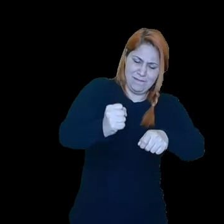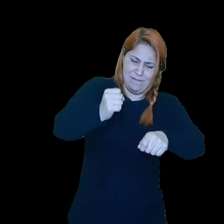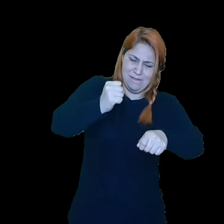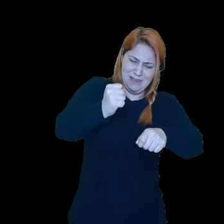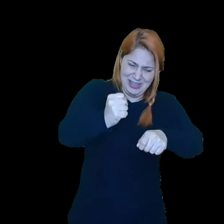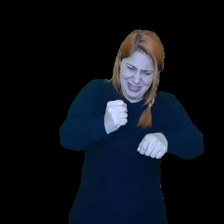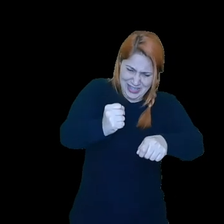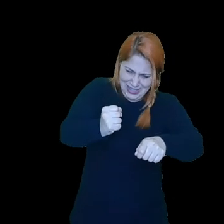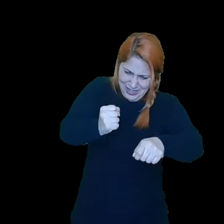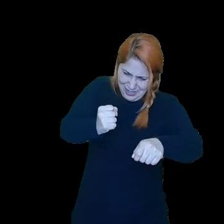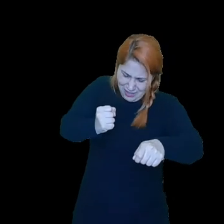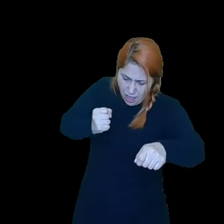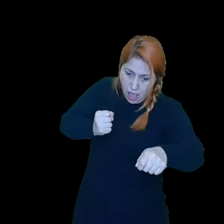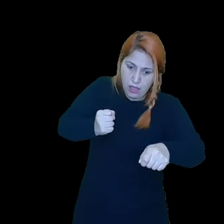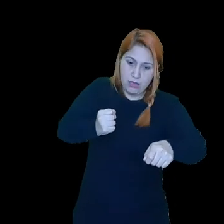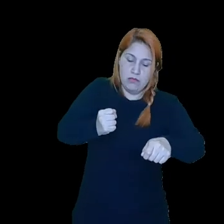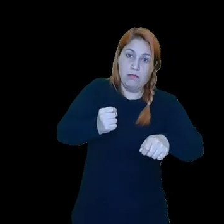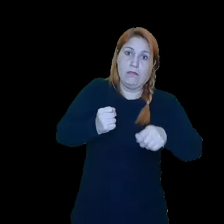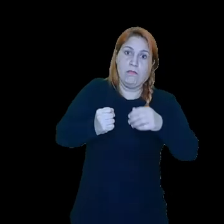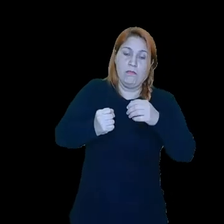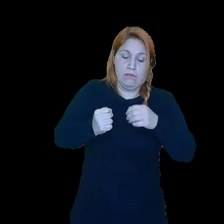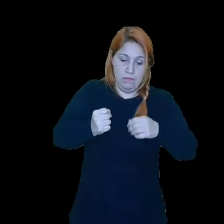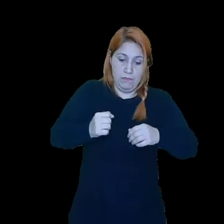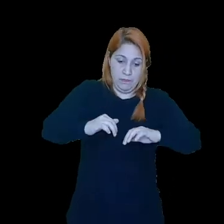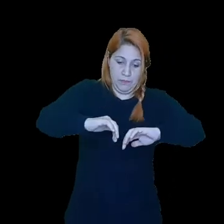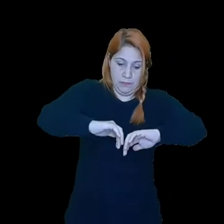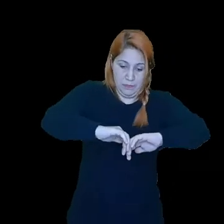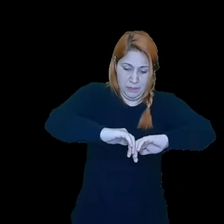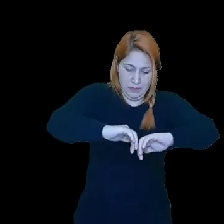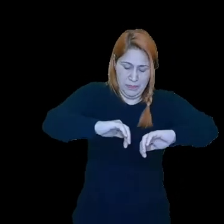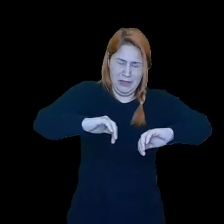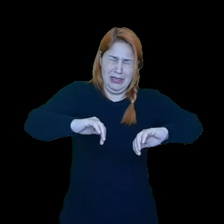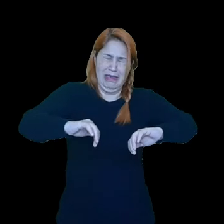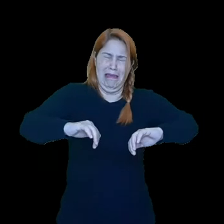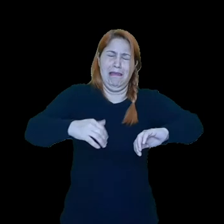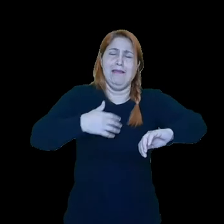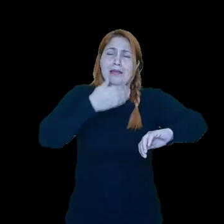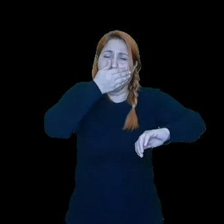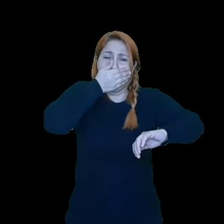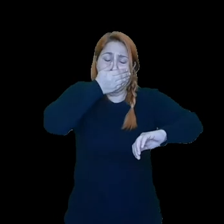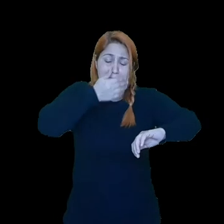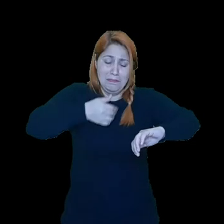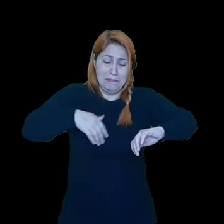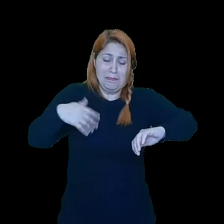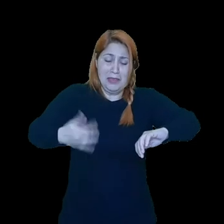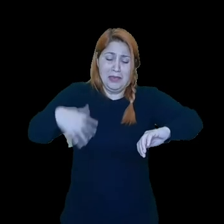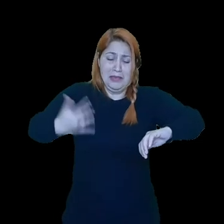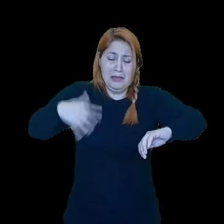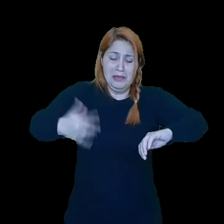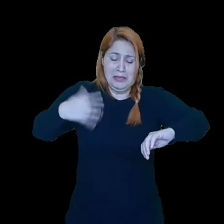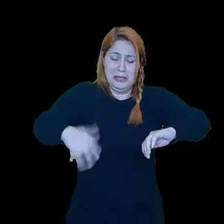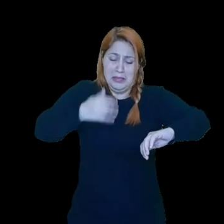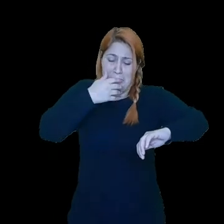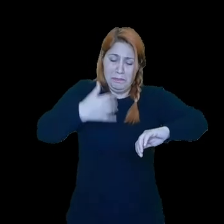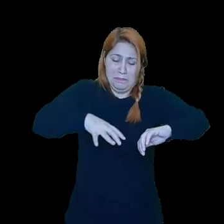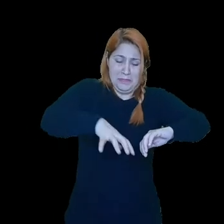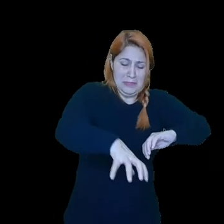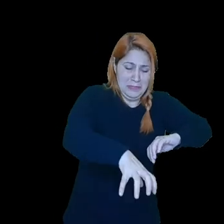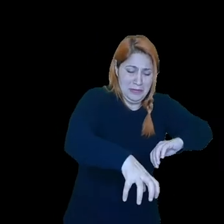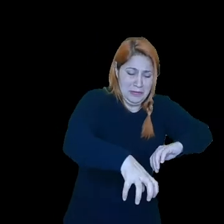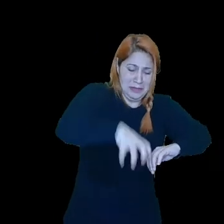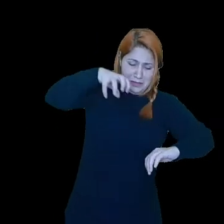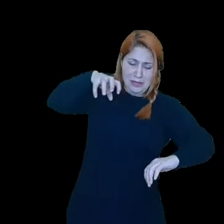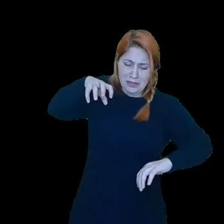barriga do finado, e com desespero arrancou-lhe as tripas e o estômago.